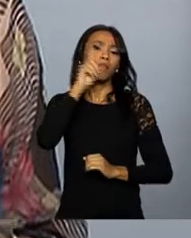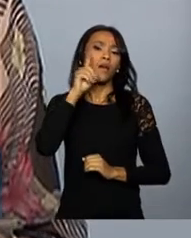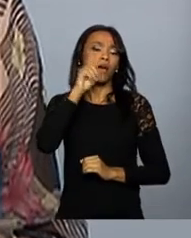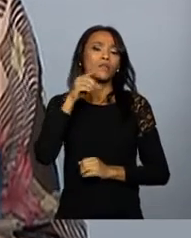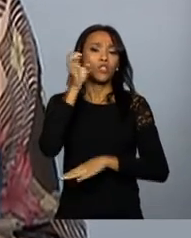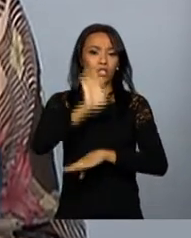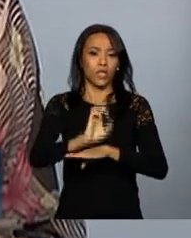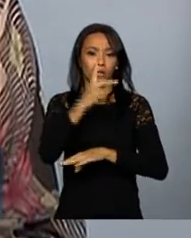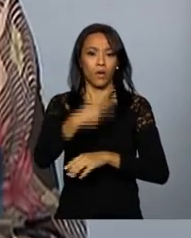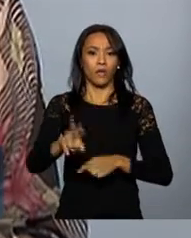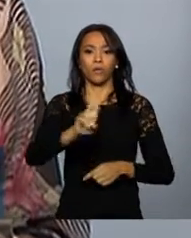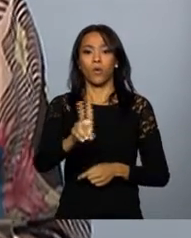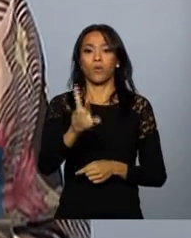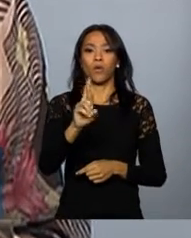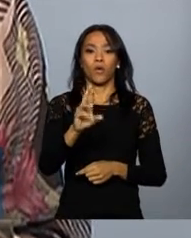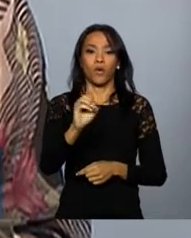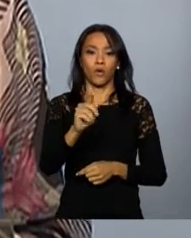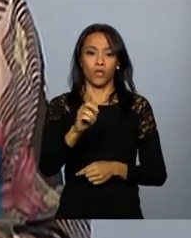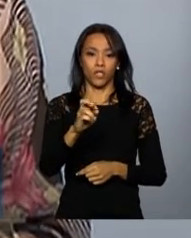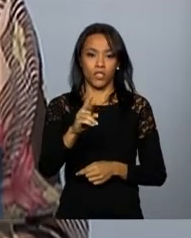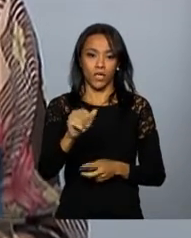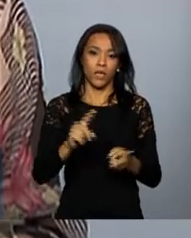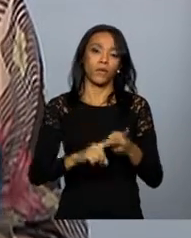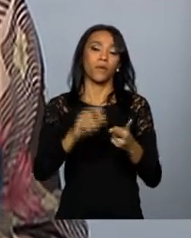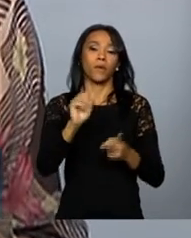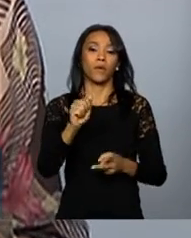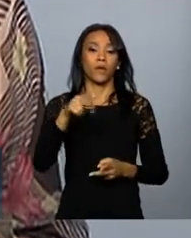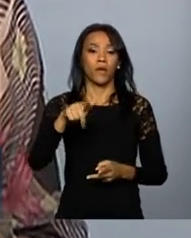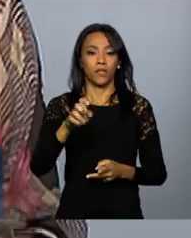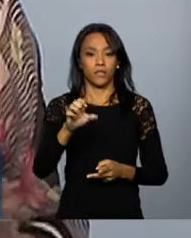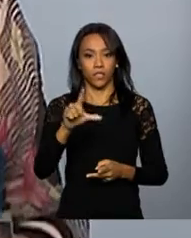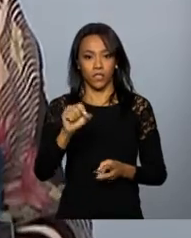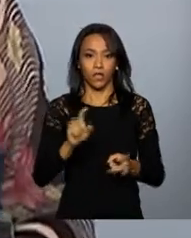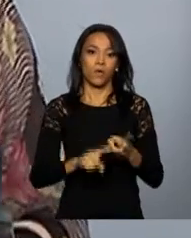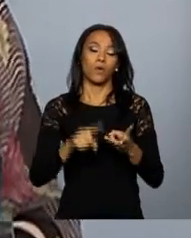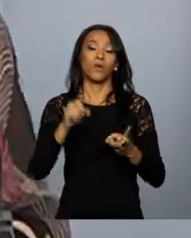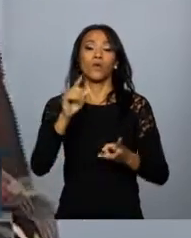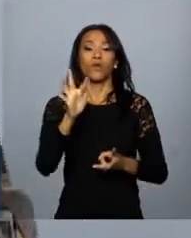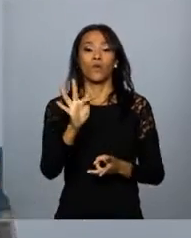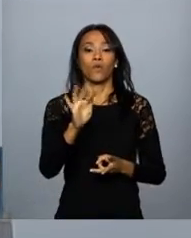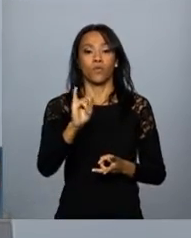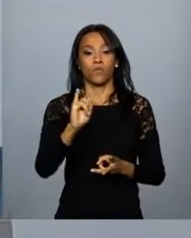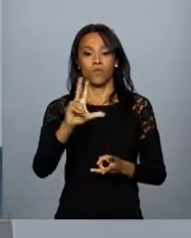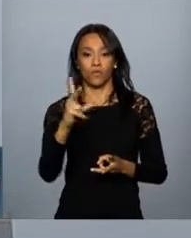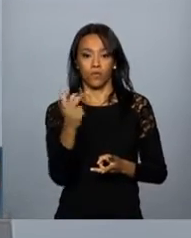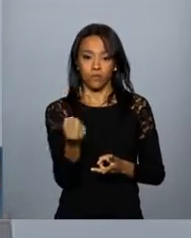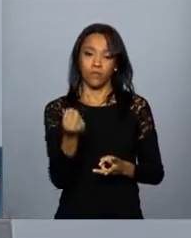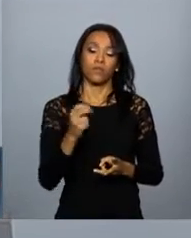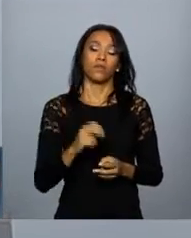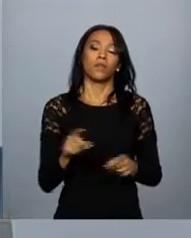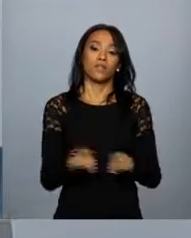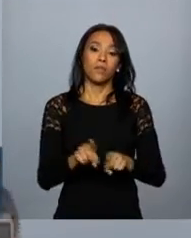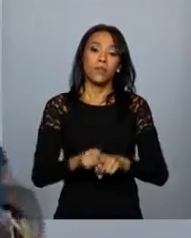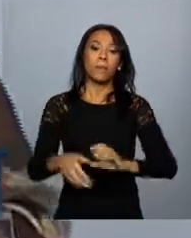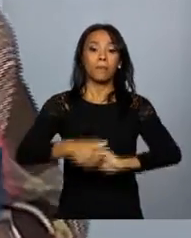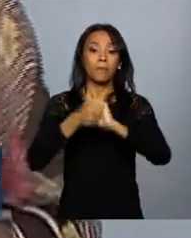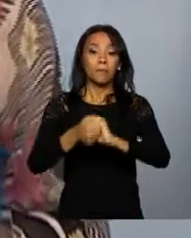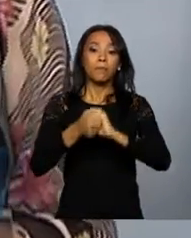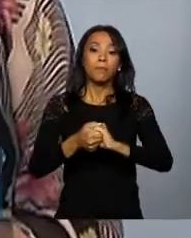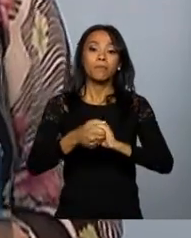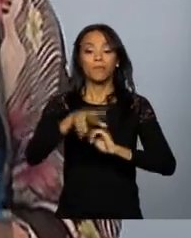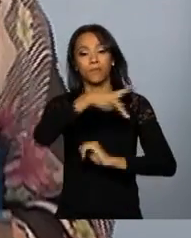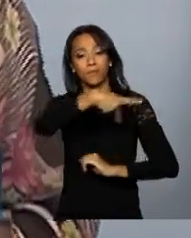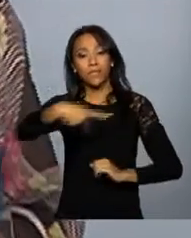estaduais, Rogério Nogueira, Ângelo Perugini, Feliciano Filho. Cumprimentar aqui o presidente da